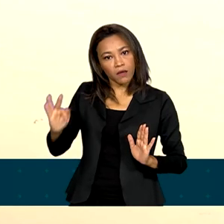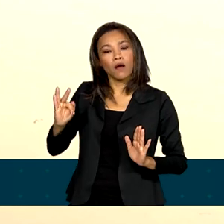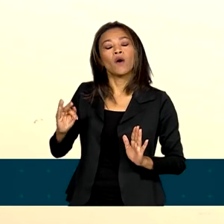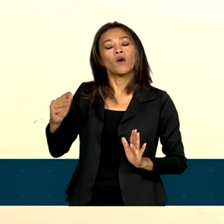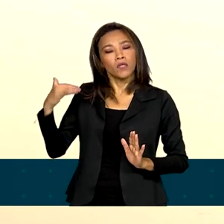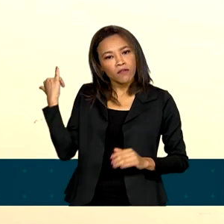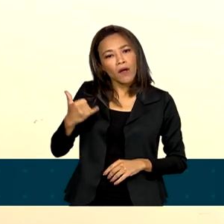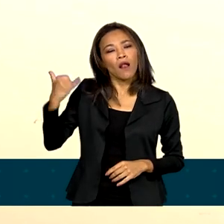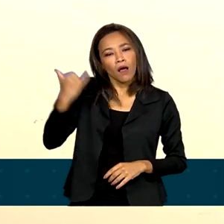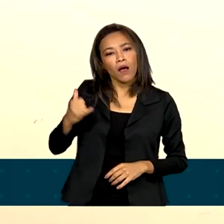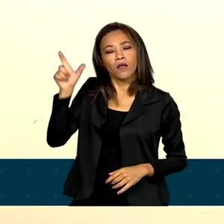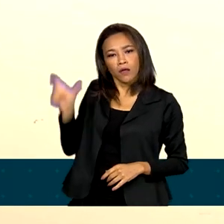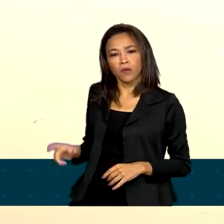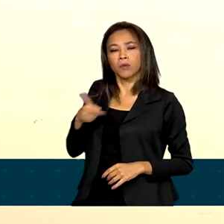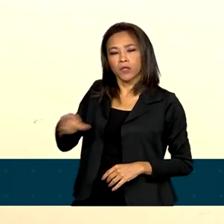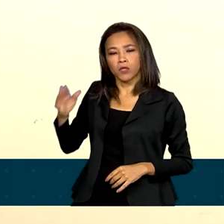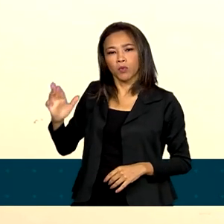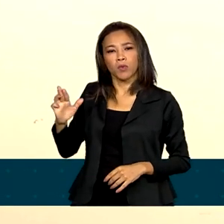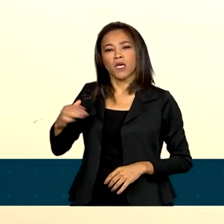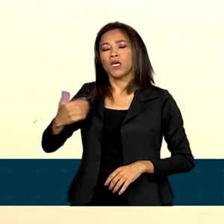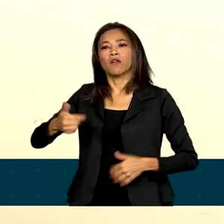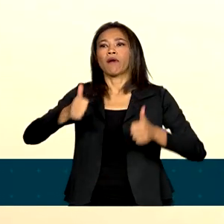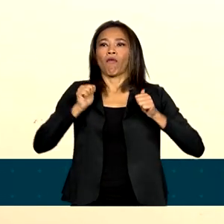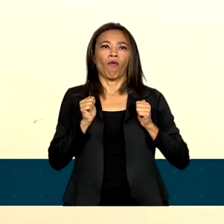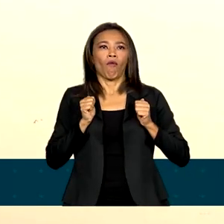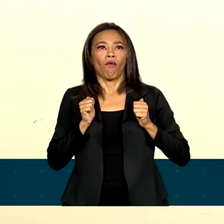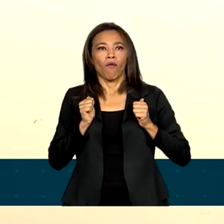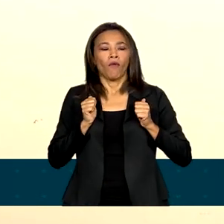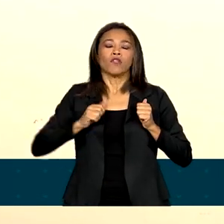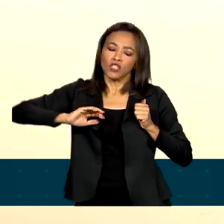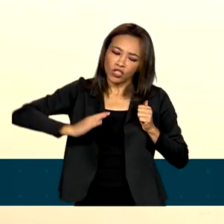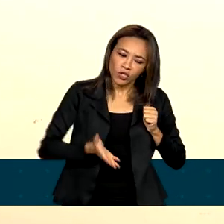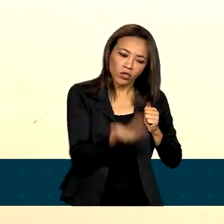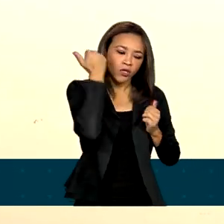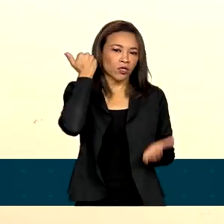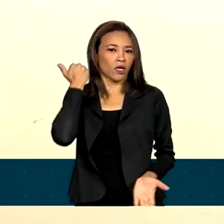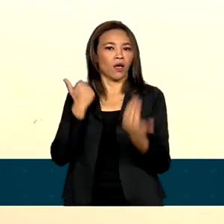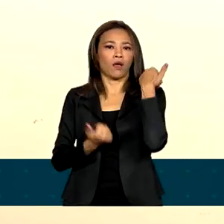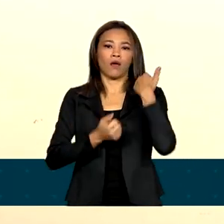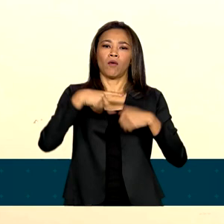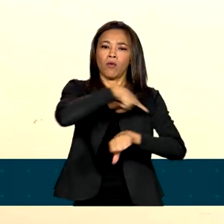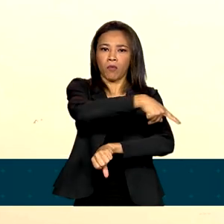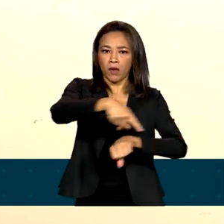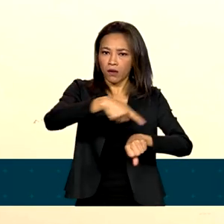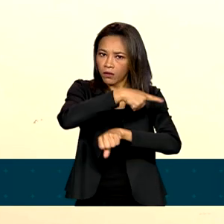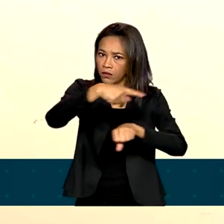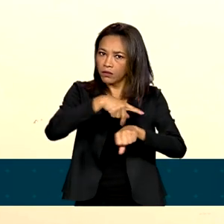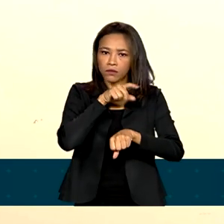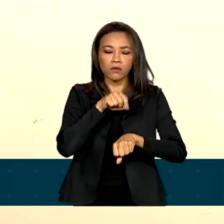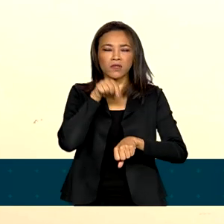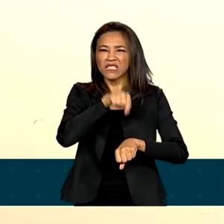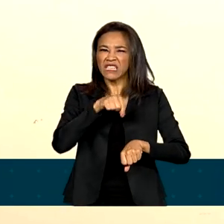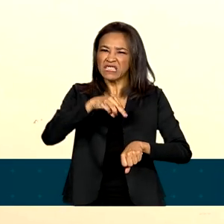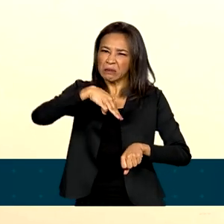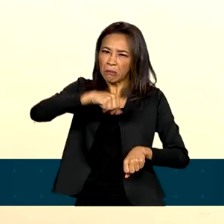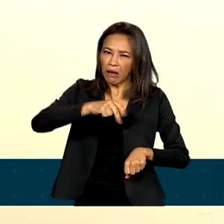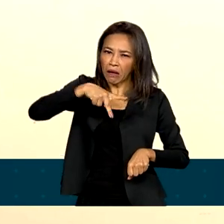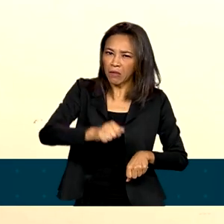tem firmado muito, que não vai sossegar enquanto não tirar, né, o Brasil, o país como um todo, desse